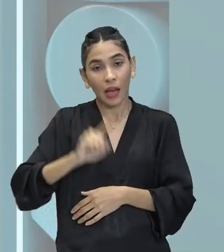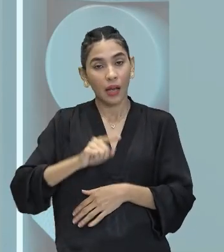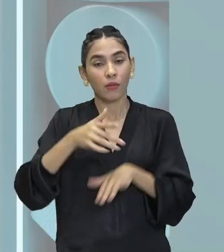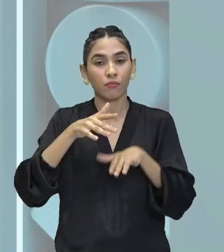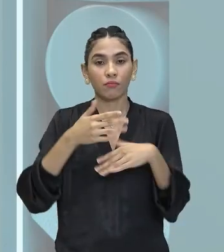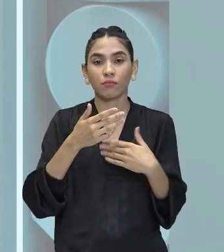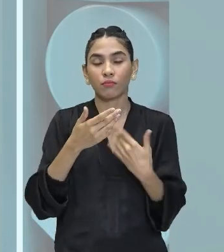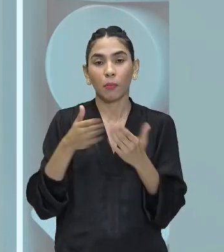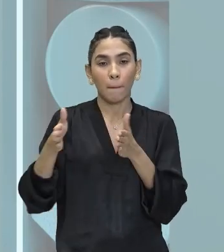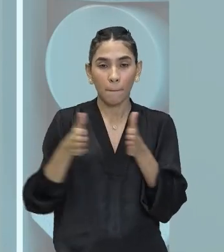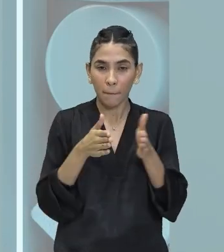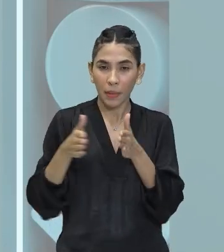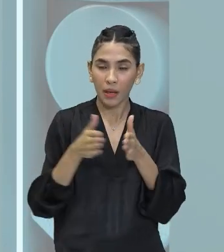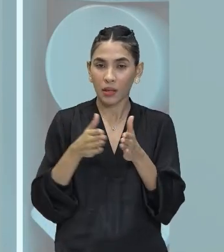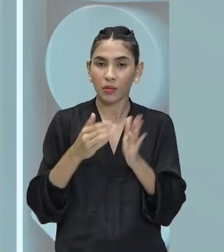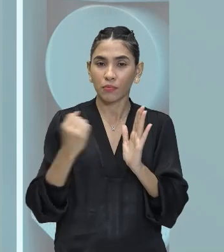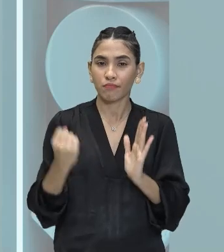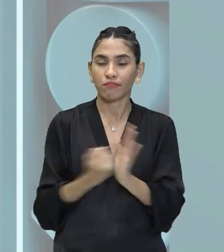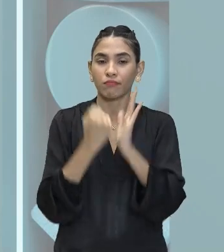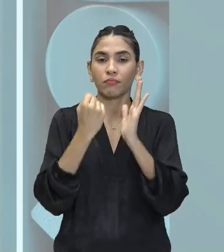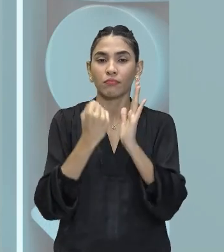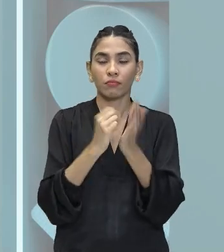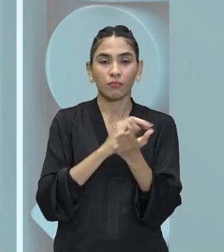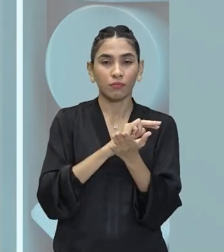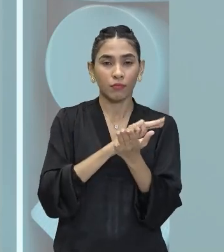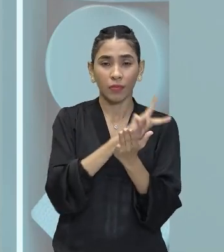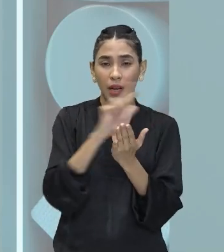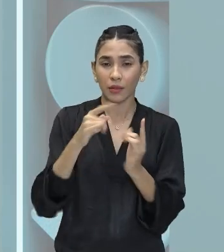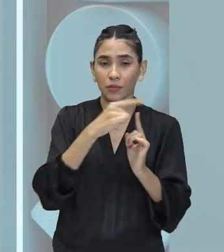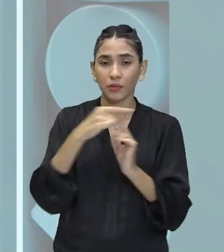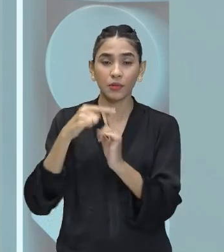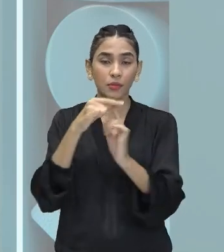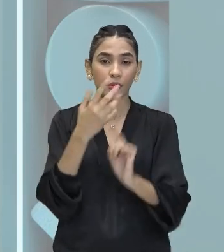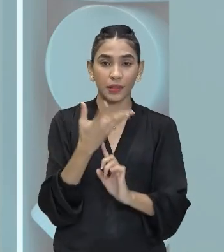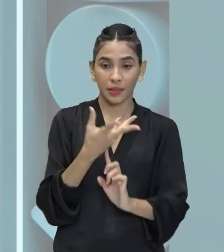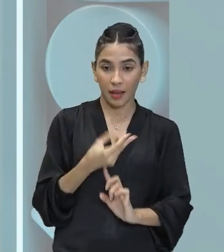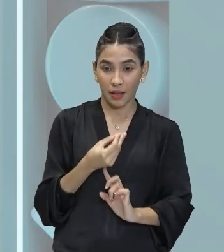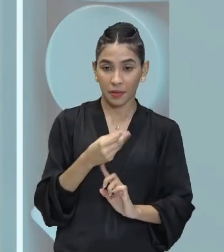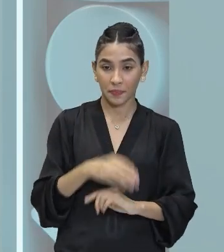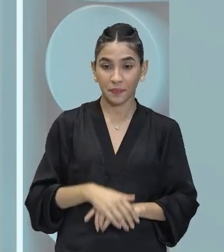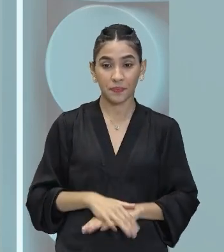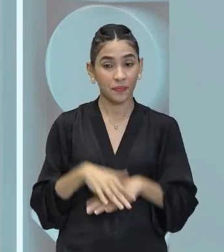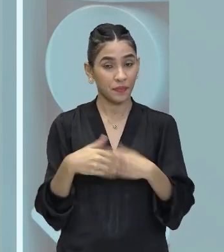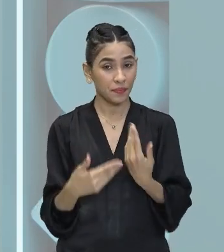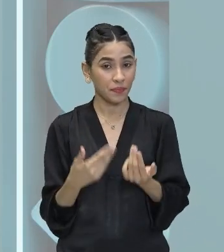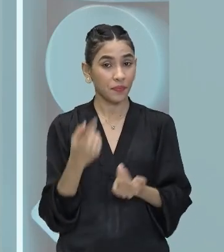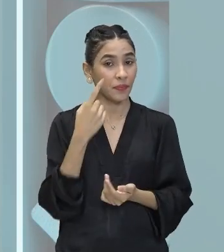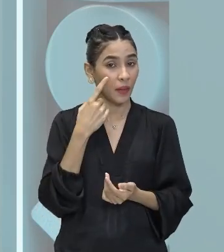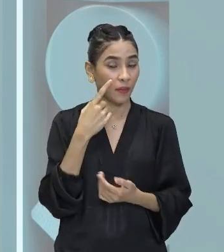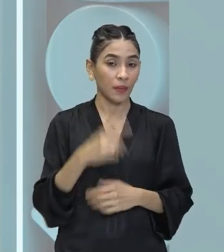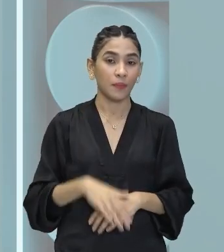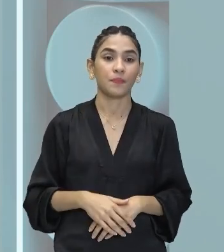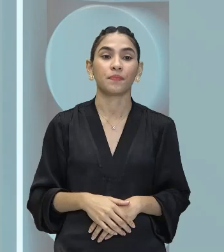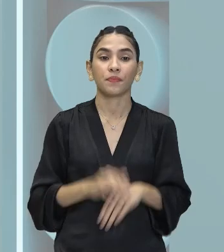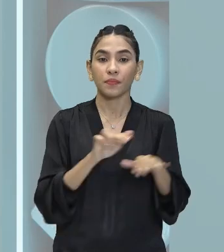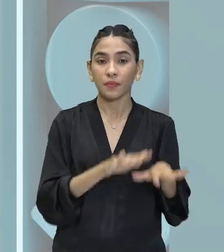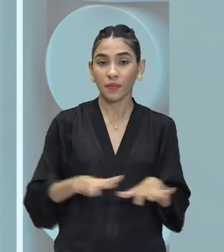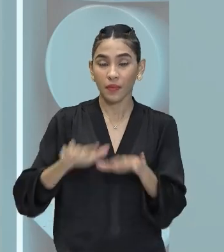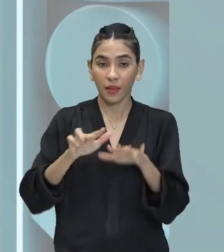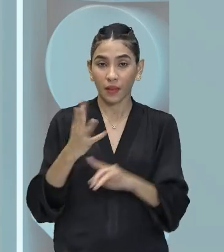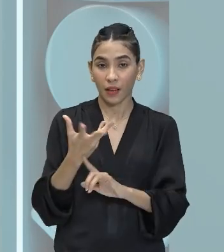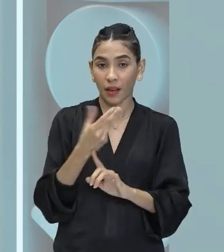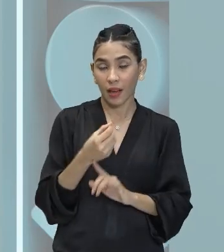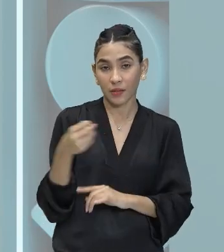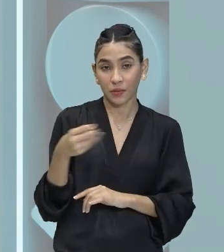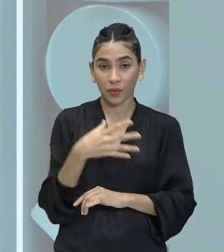que atingiu aí diferentes artes, tá? E aí, como a gente viu, a Semana de Arte Moderna